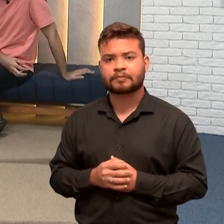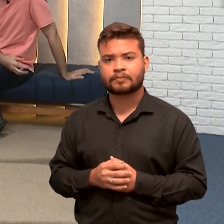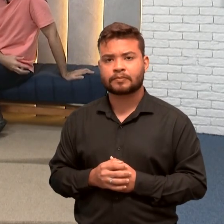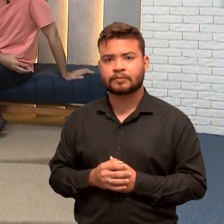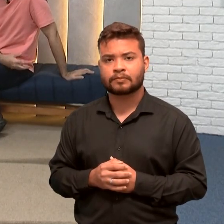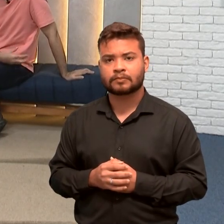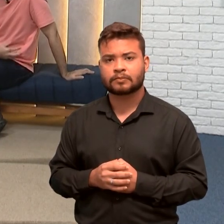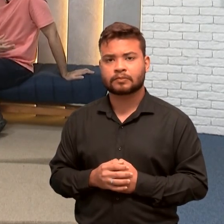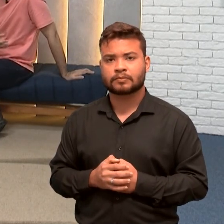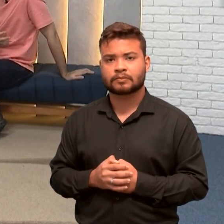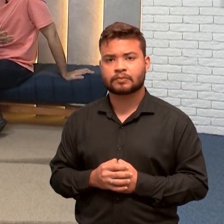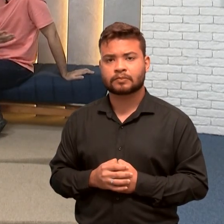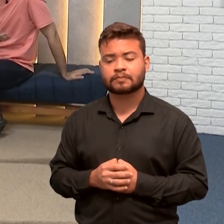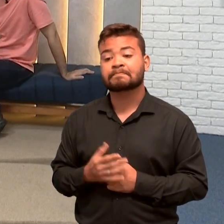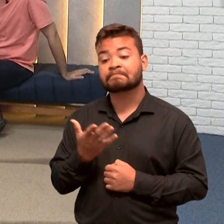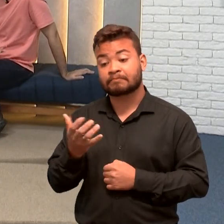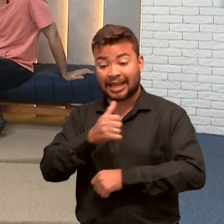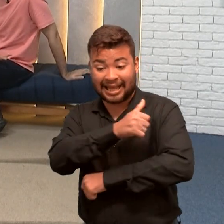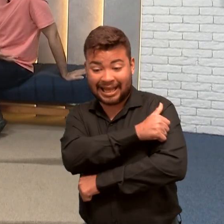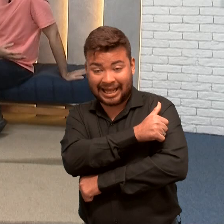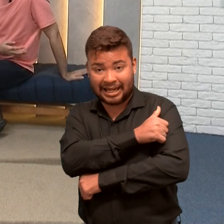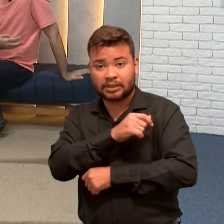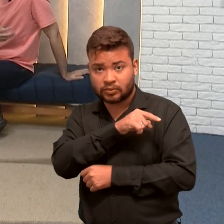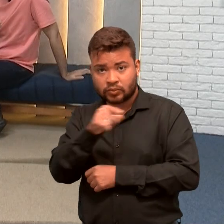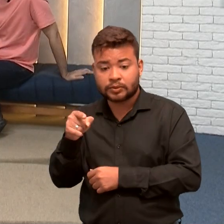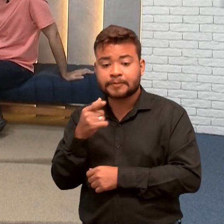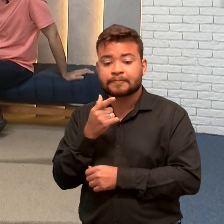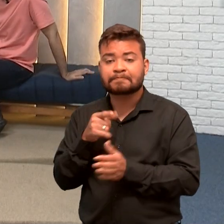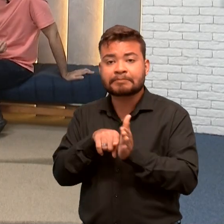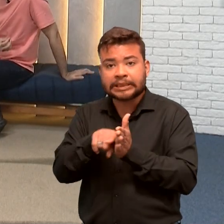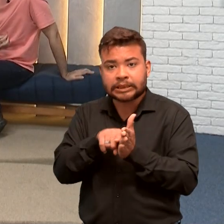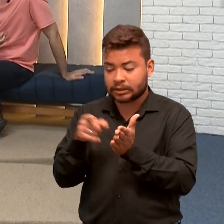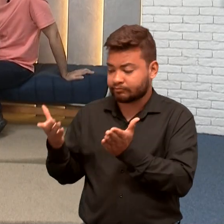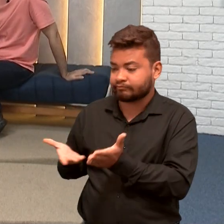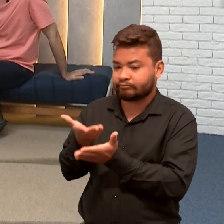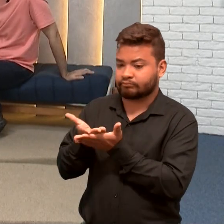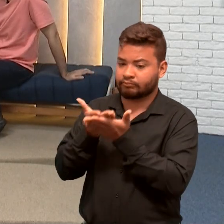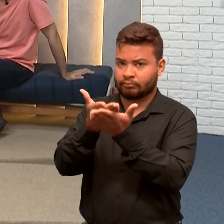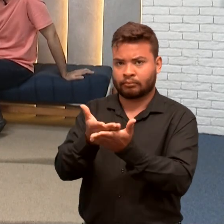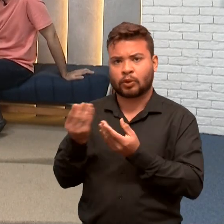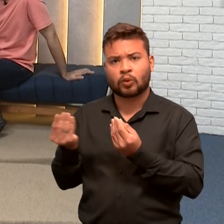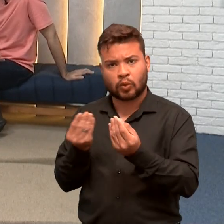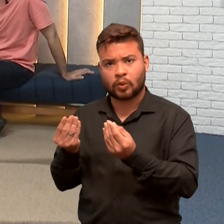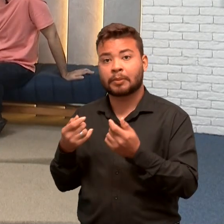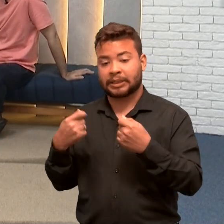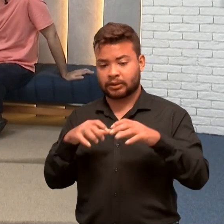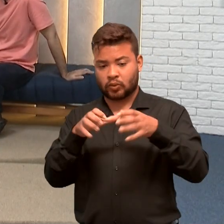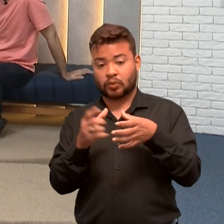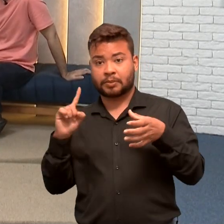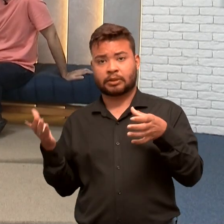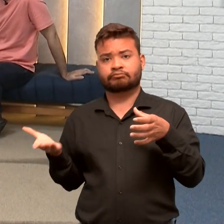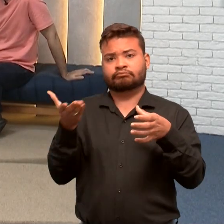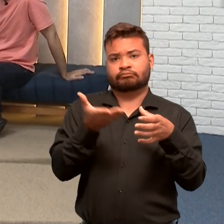como é que esses alunos submetem os trabalhos? Precisa passar primeiro pelo comitê? Como é feito isso?